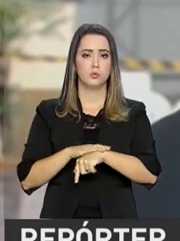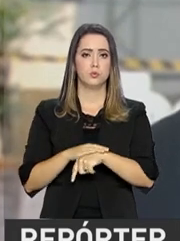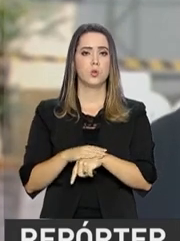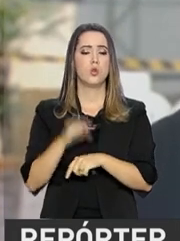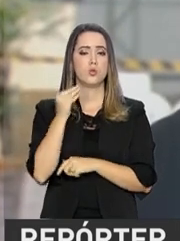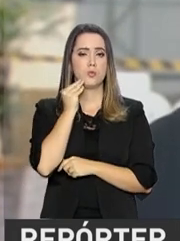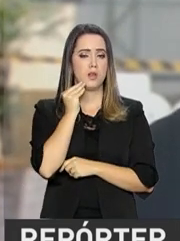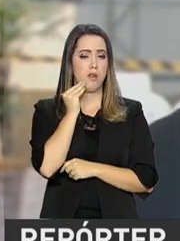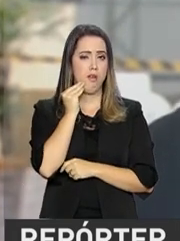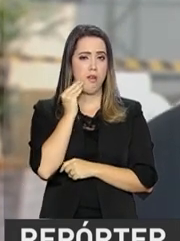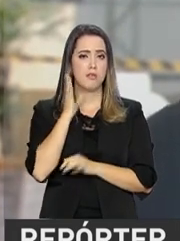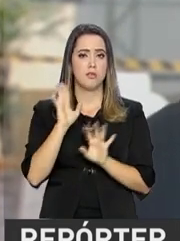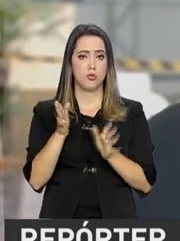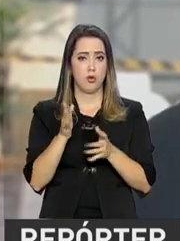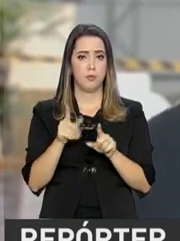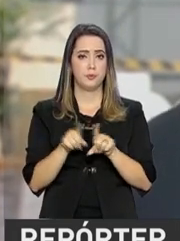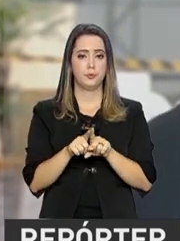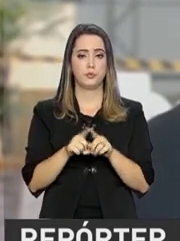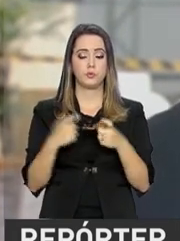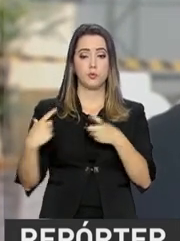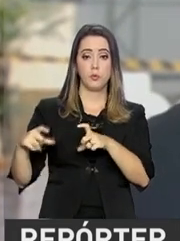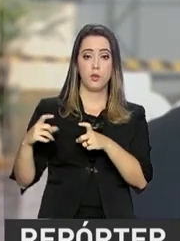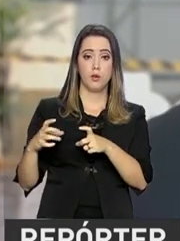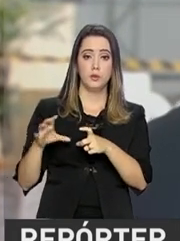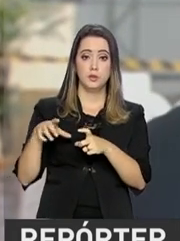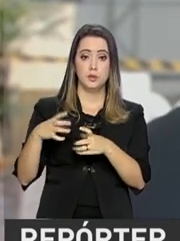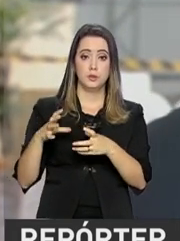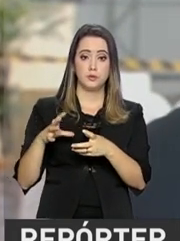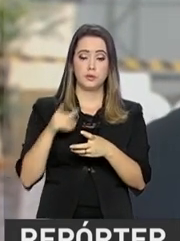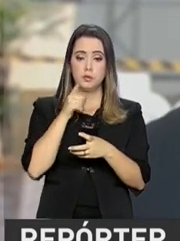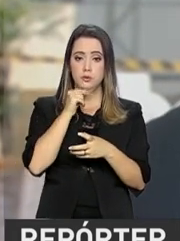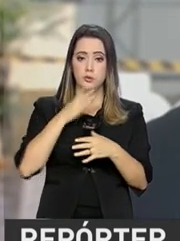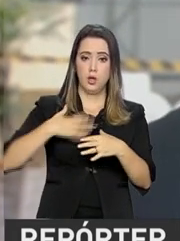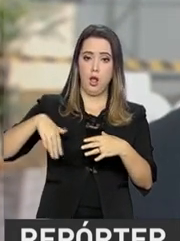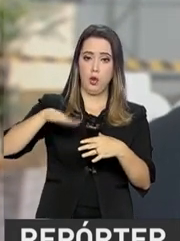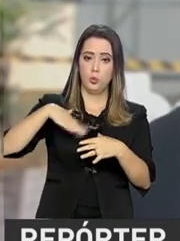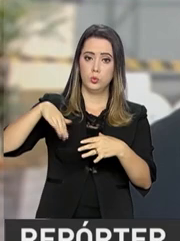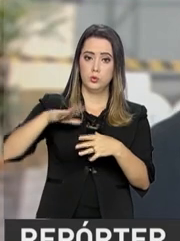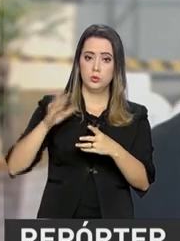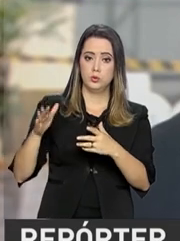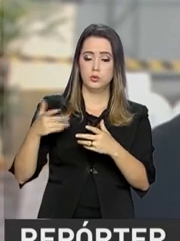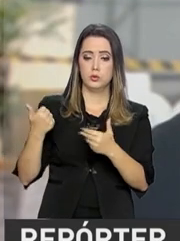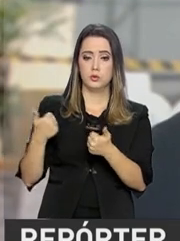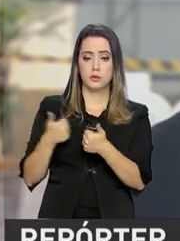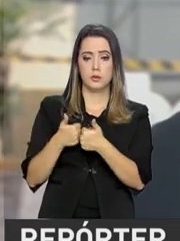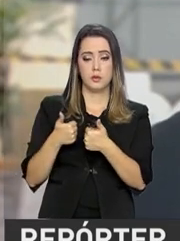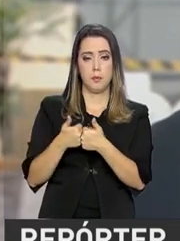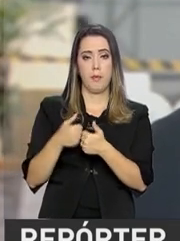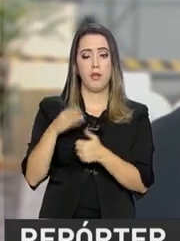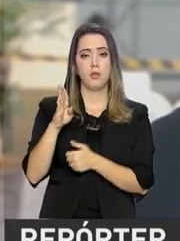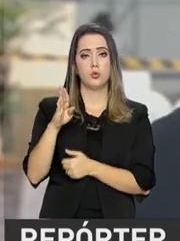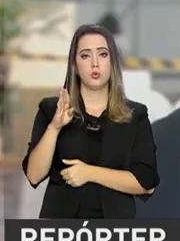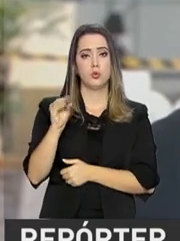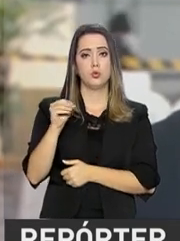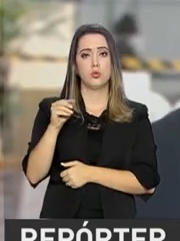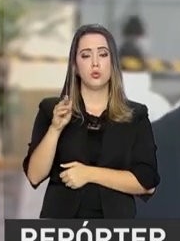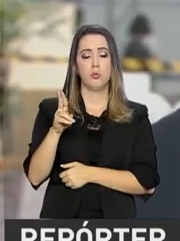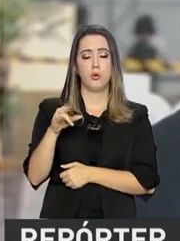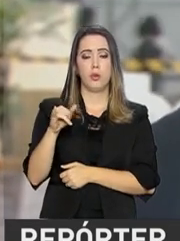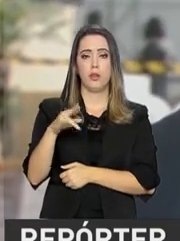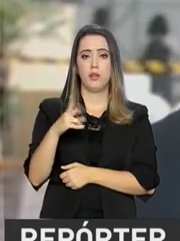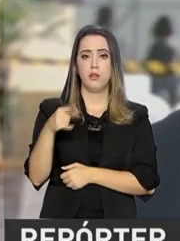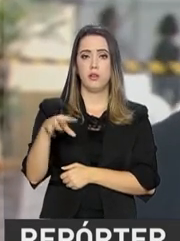teste desde a fase de operação existe uma parcela do volume que está armazenado no reservatório de boqueirão que vai ser